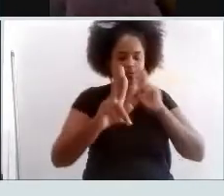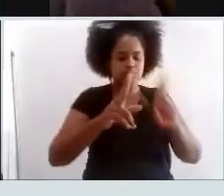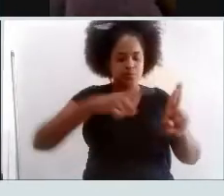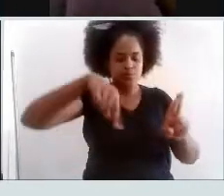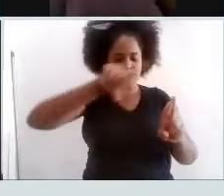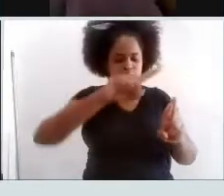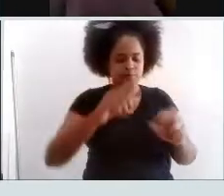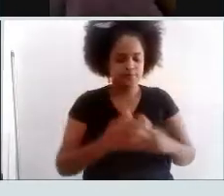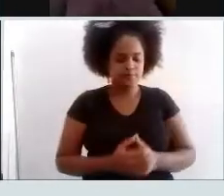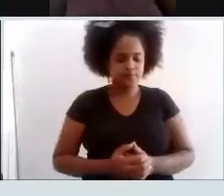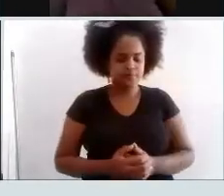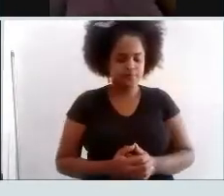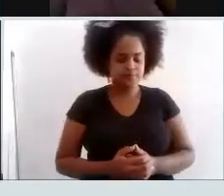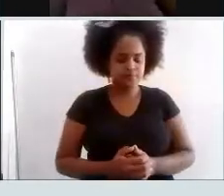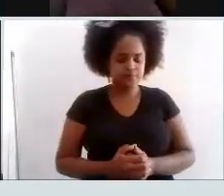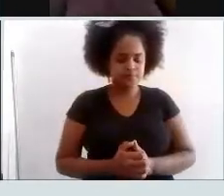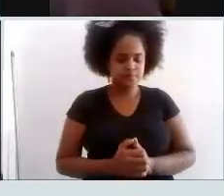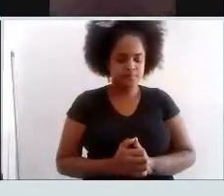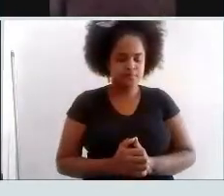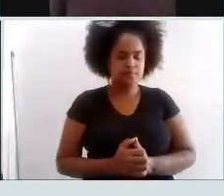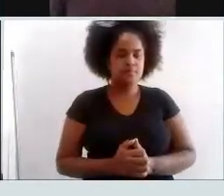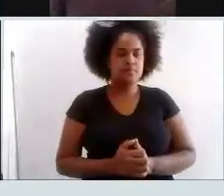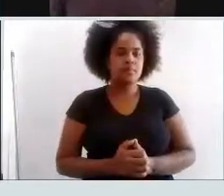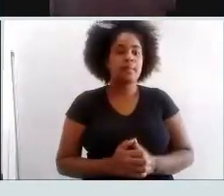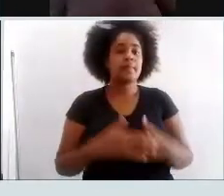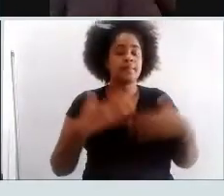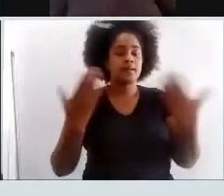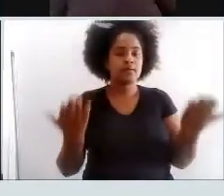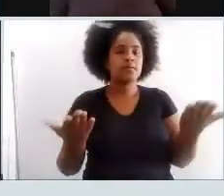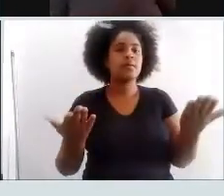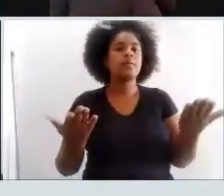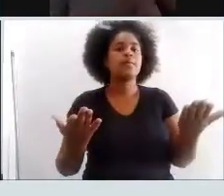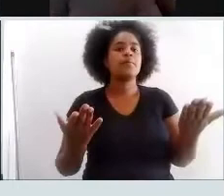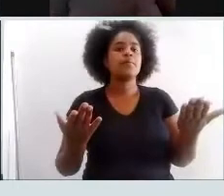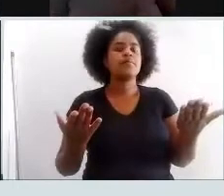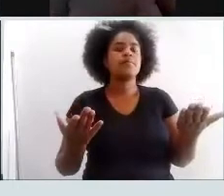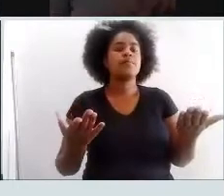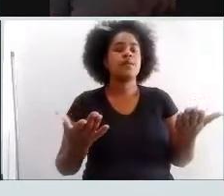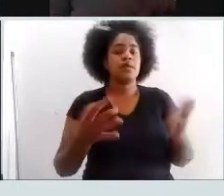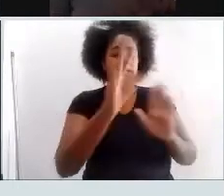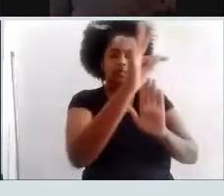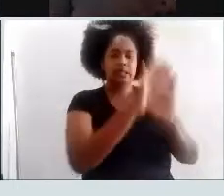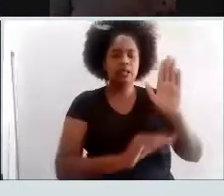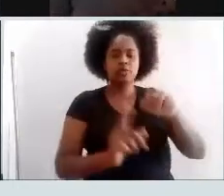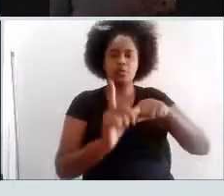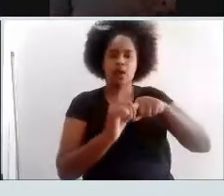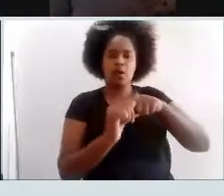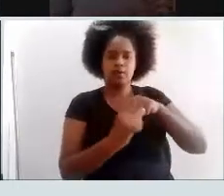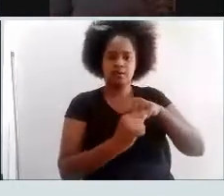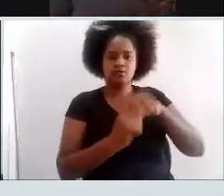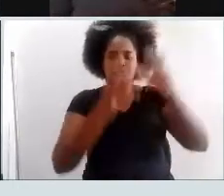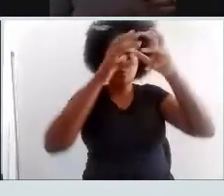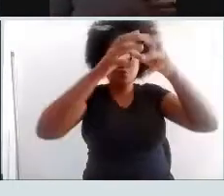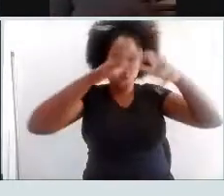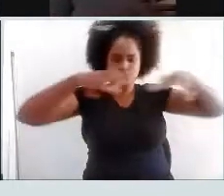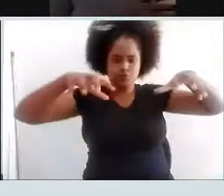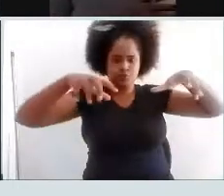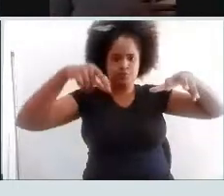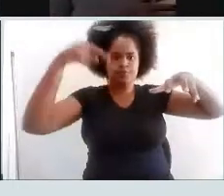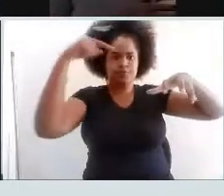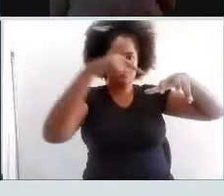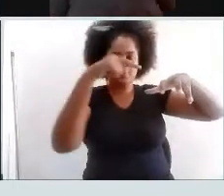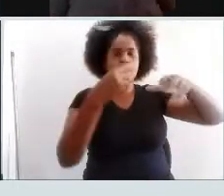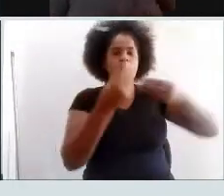dissertativo argumentativo e dividir em dois lados. O primeiro seria a ideia de dissertar, que está aí na bola